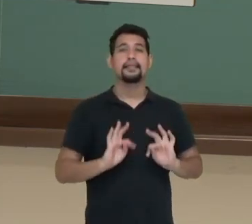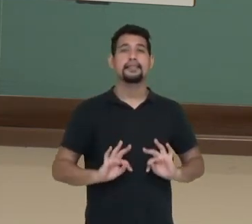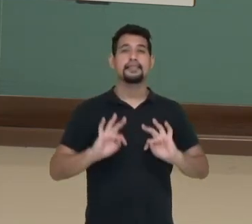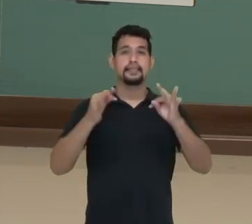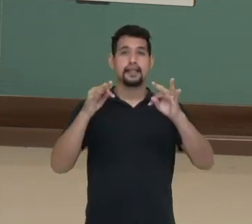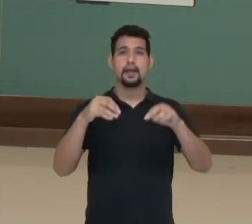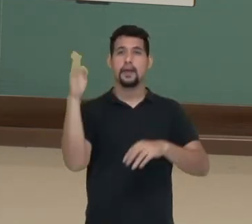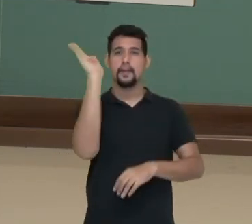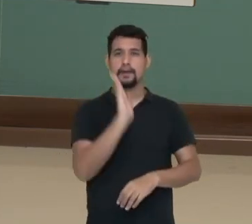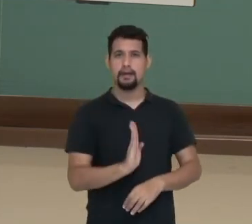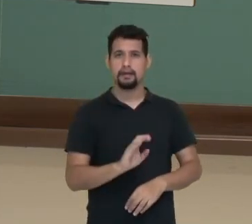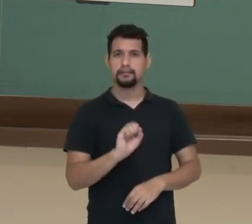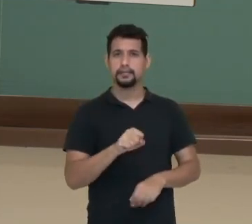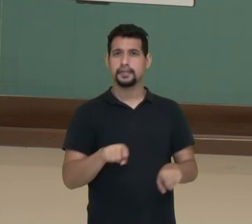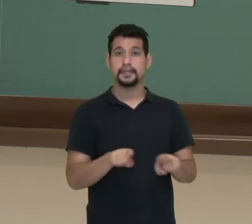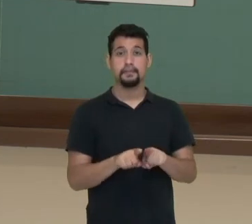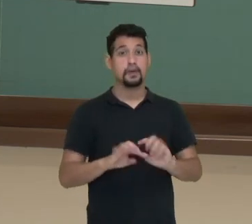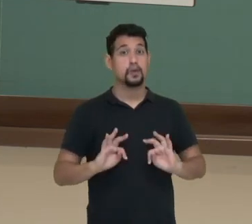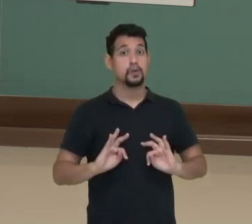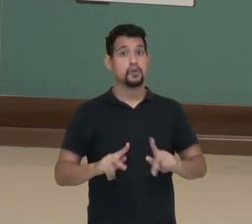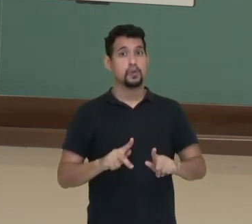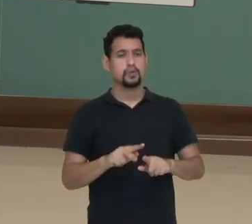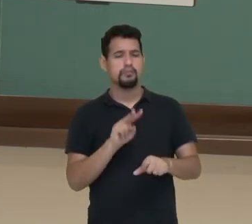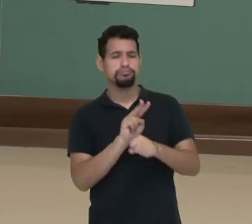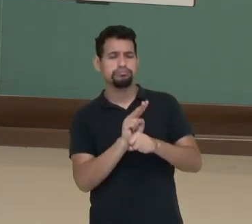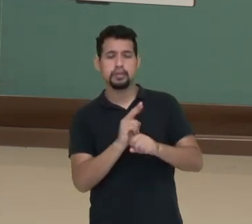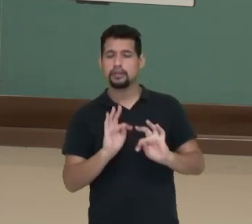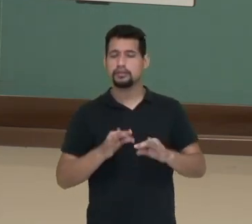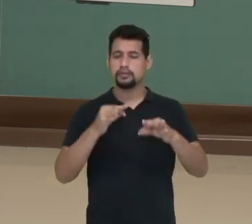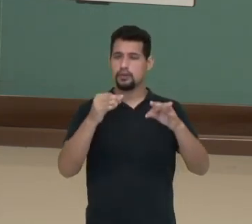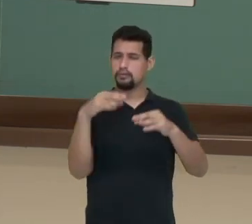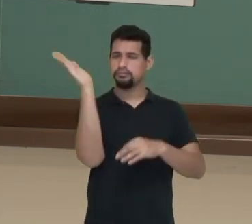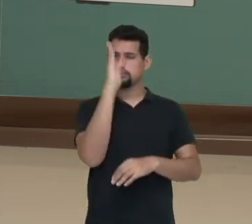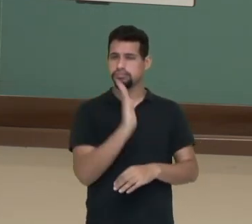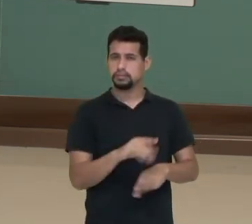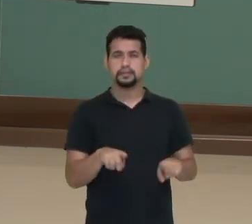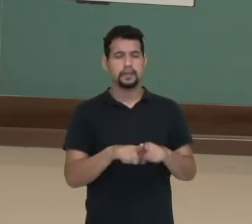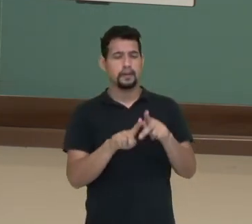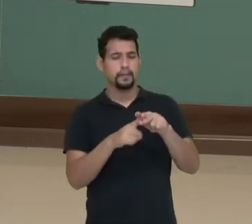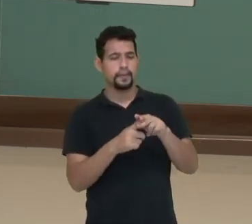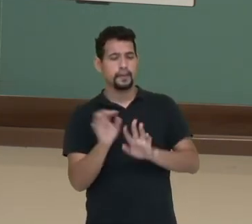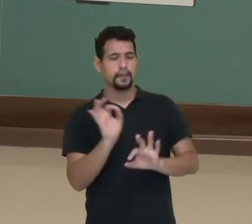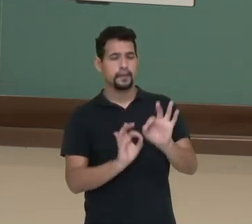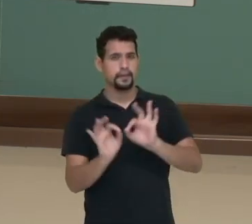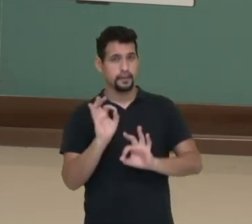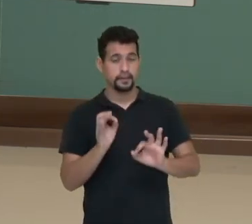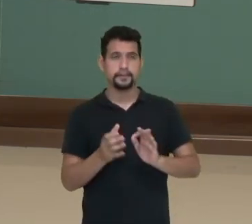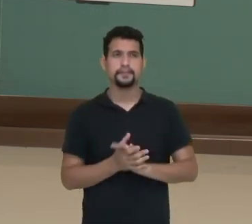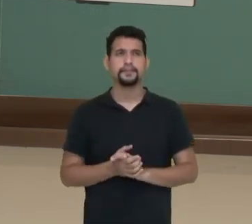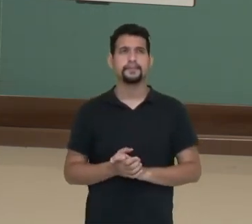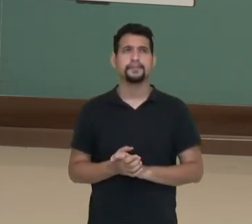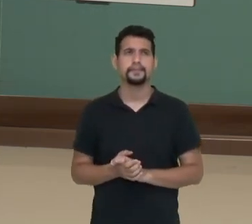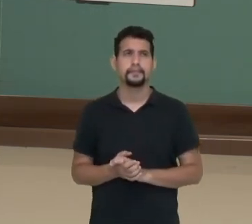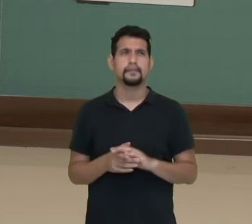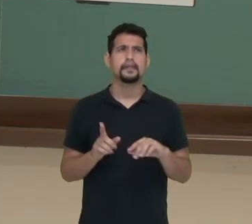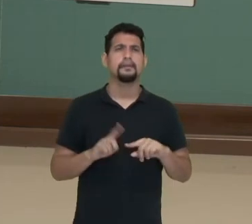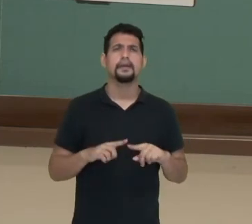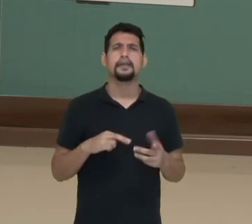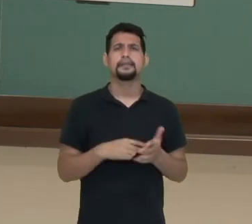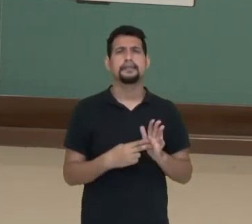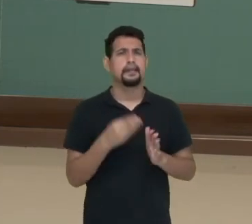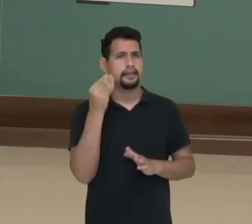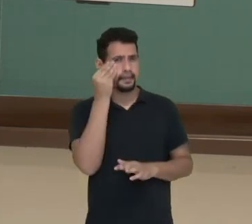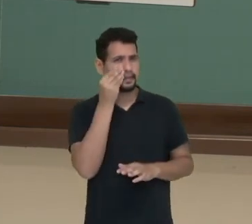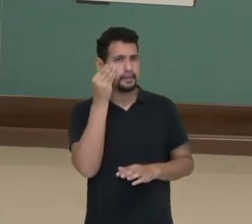tecnologia brasileira e sob todo o controle aí, tecnológico nacional, de manutenção aí por diante. Tá? Então ele está em fase de